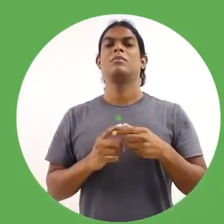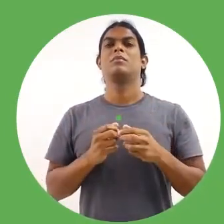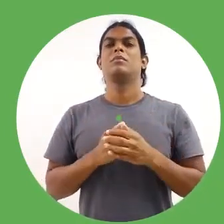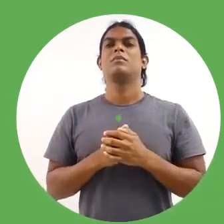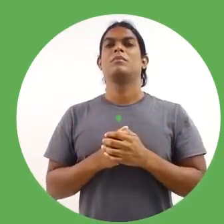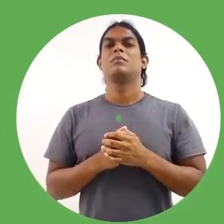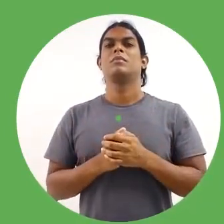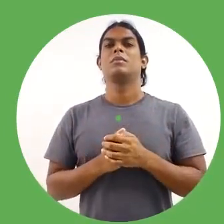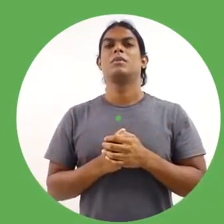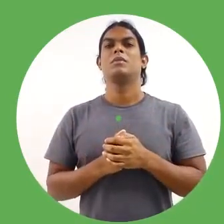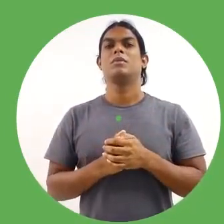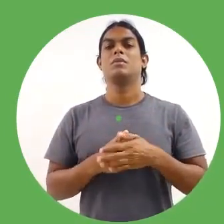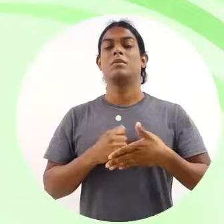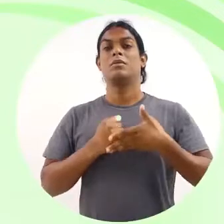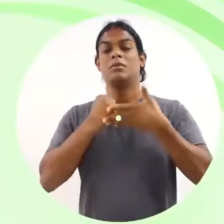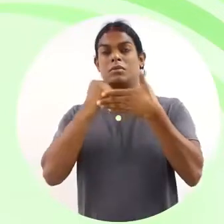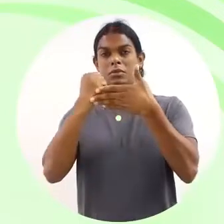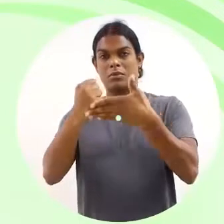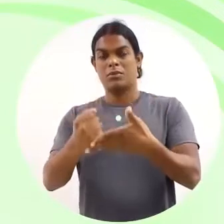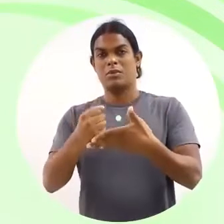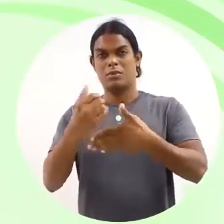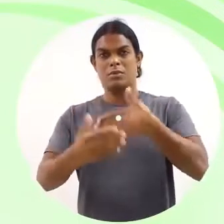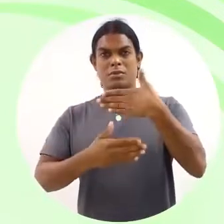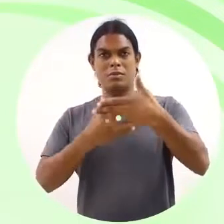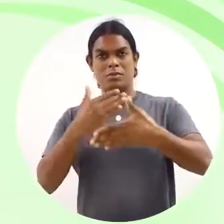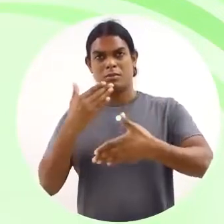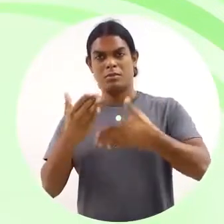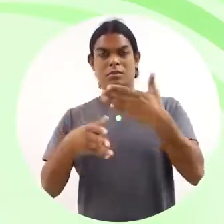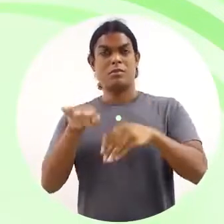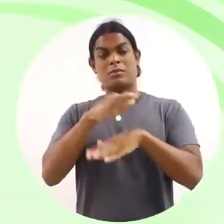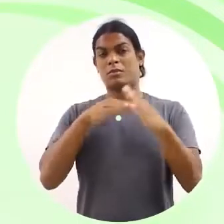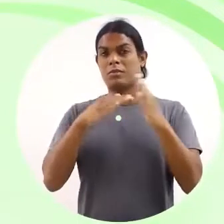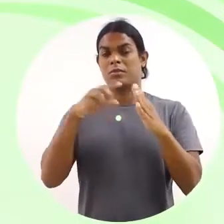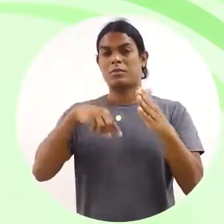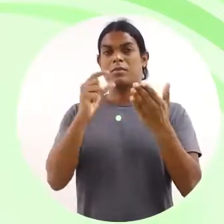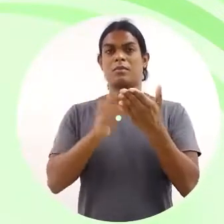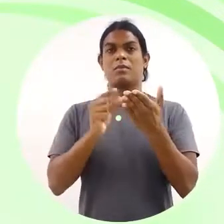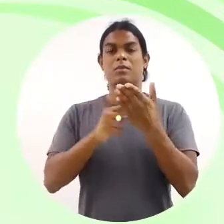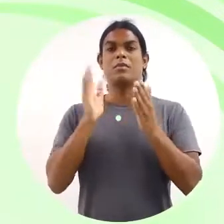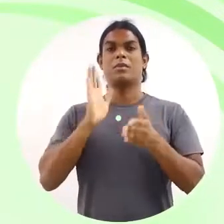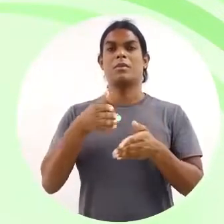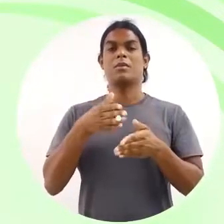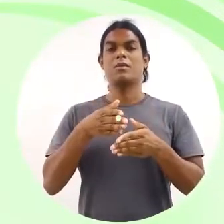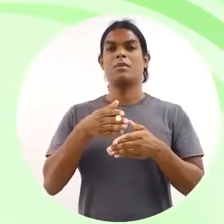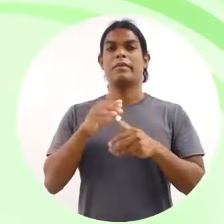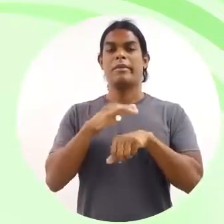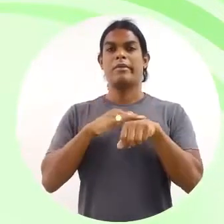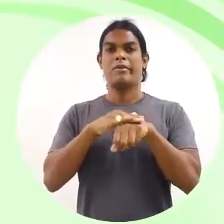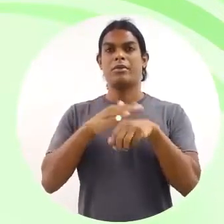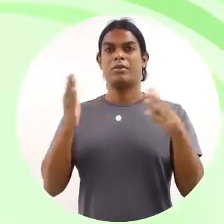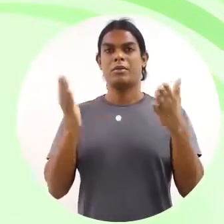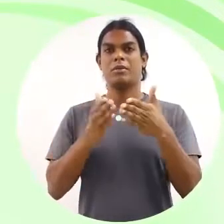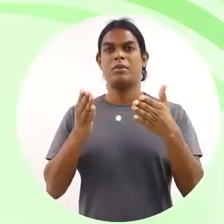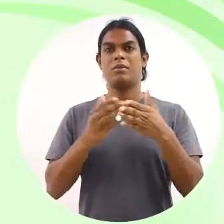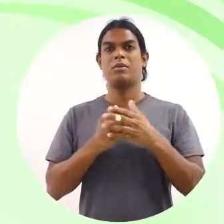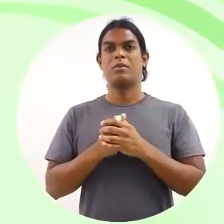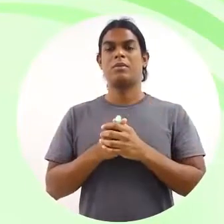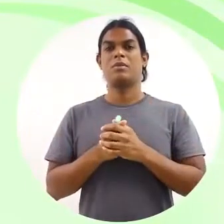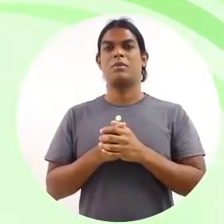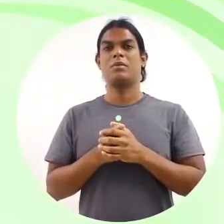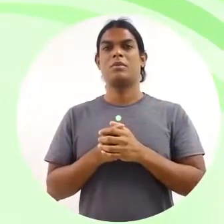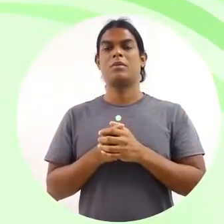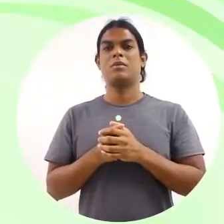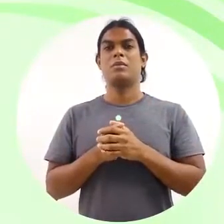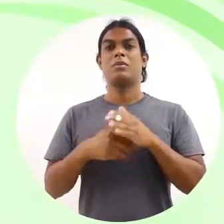de colaboração. Todas essas ferramentas que nós discutimos até agora, VoiceThread, o podcast,